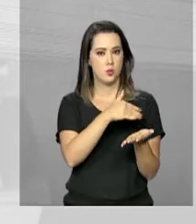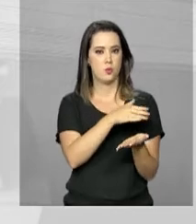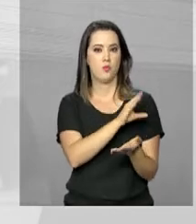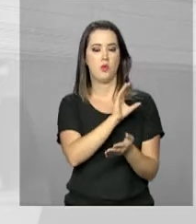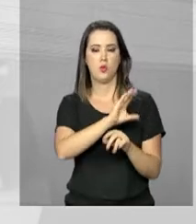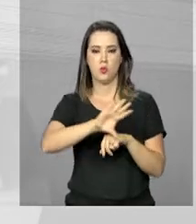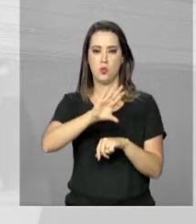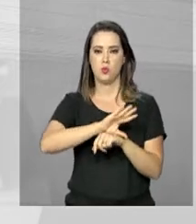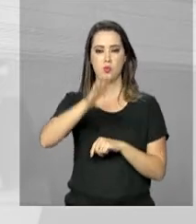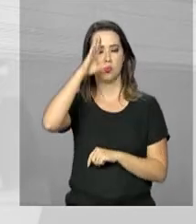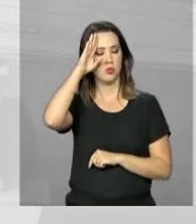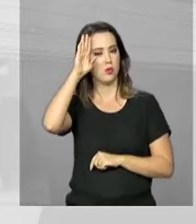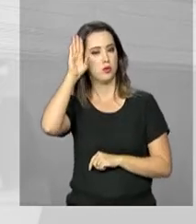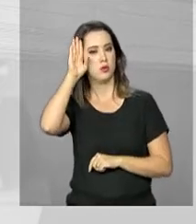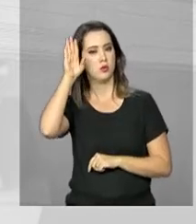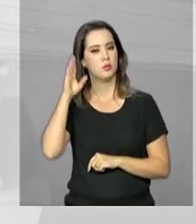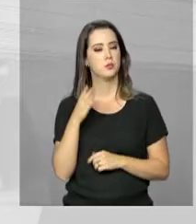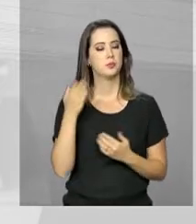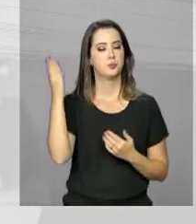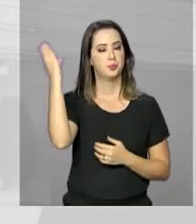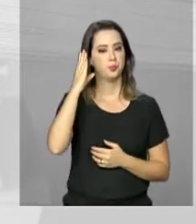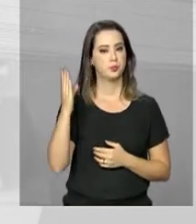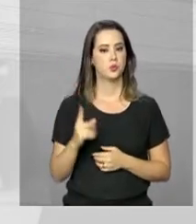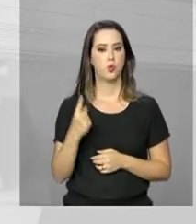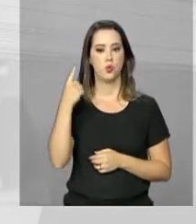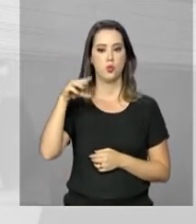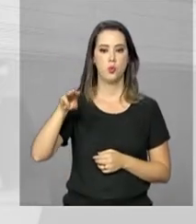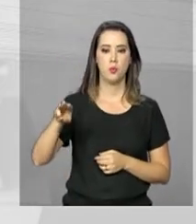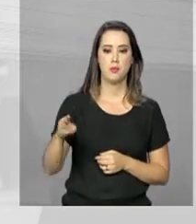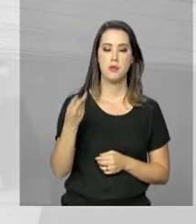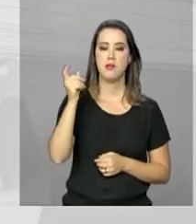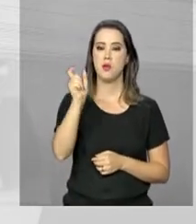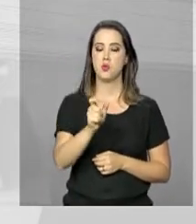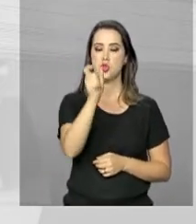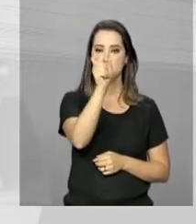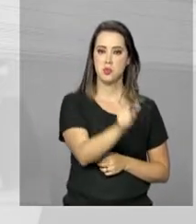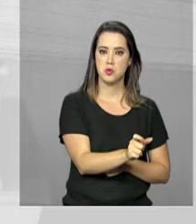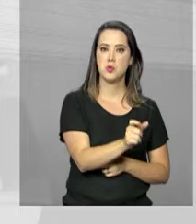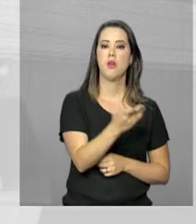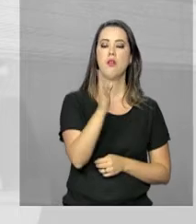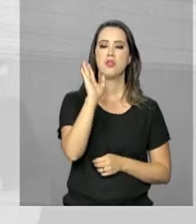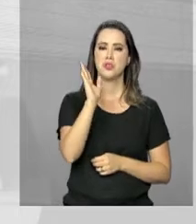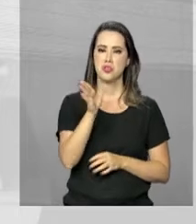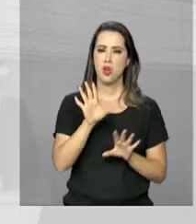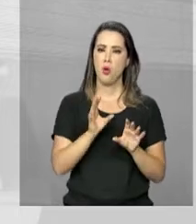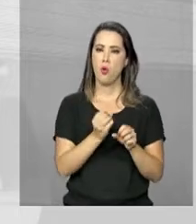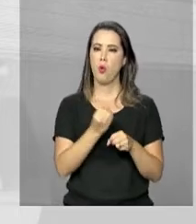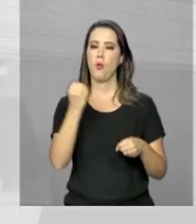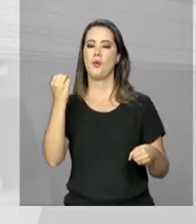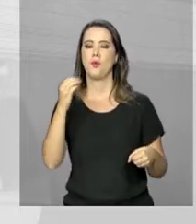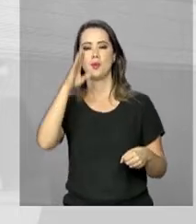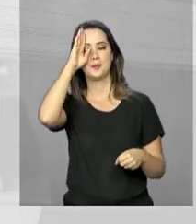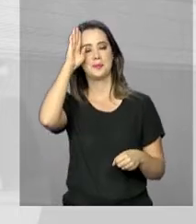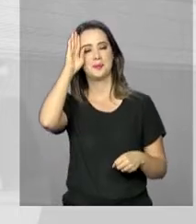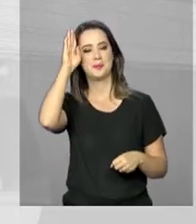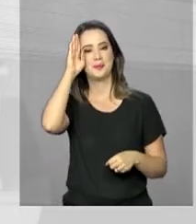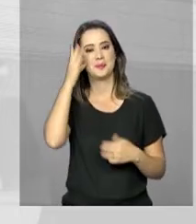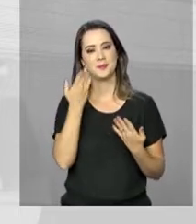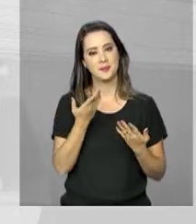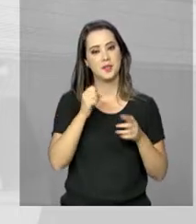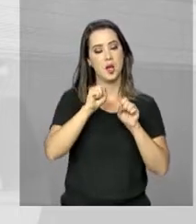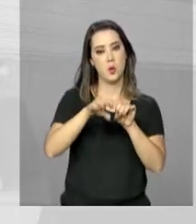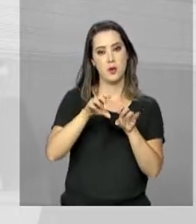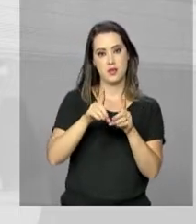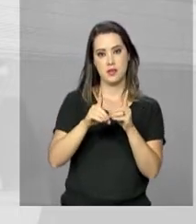cursos do ensino superior no brasil e um milhão e 200 mil deles concluíram cursos de graduação e à educação